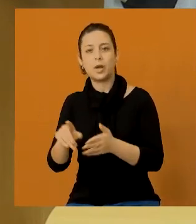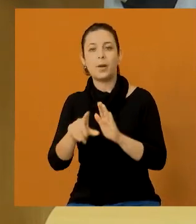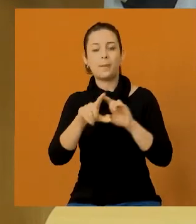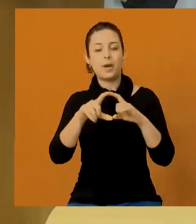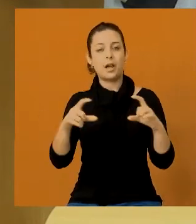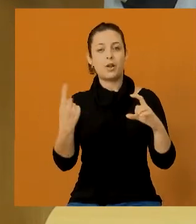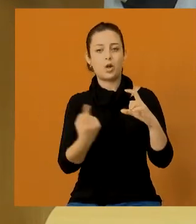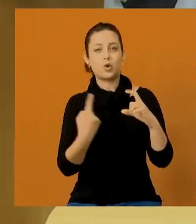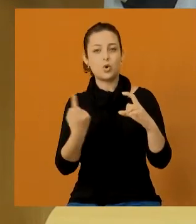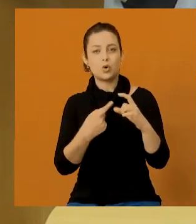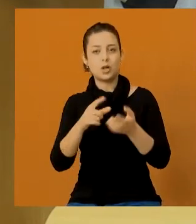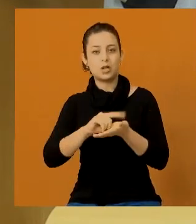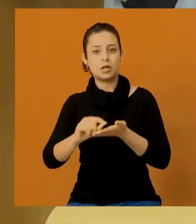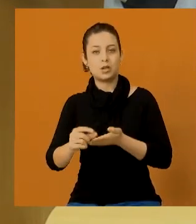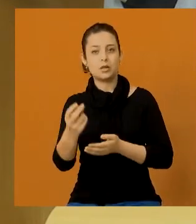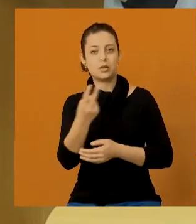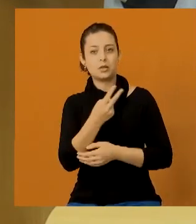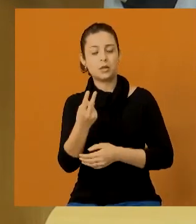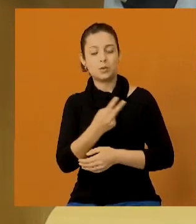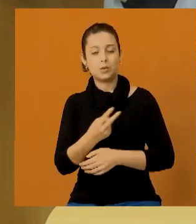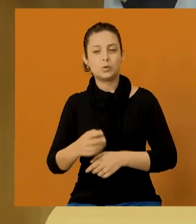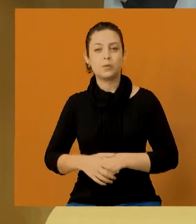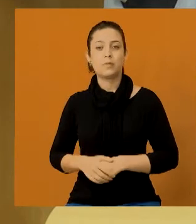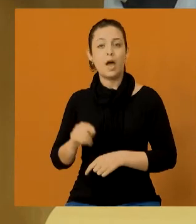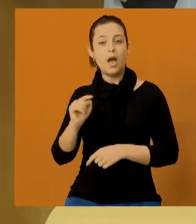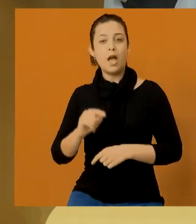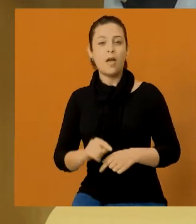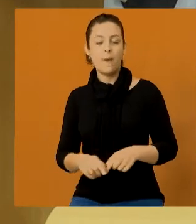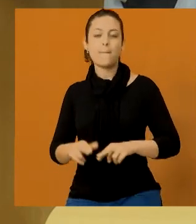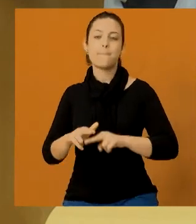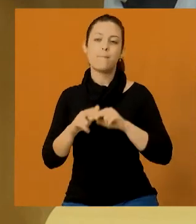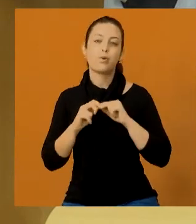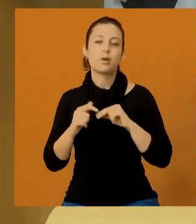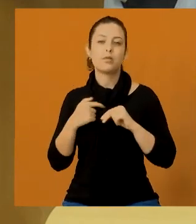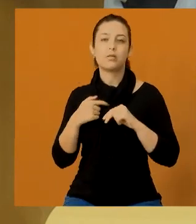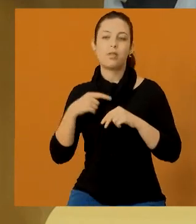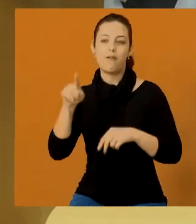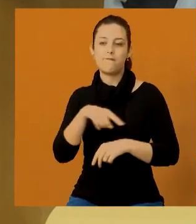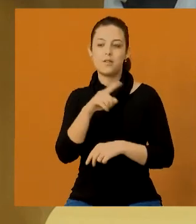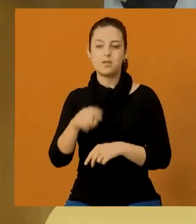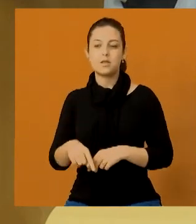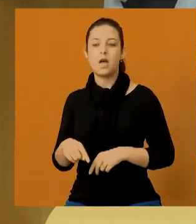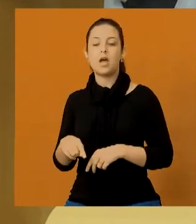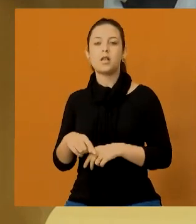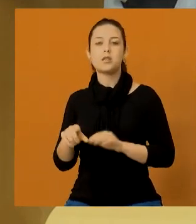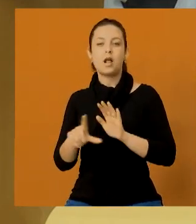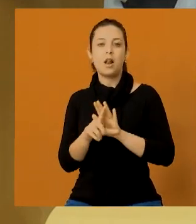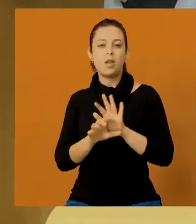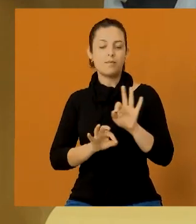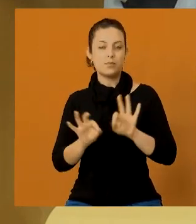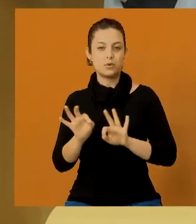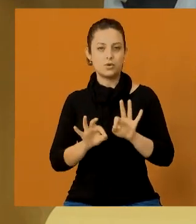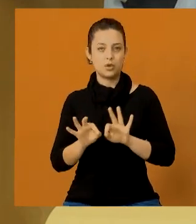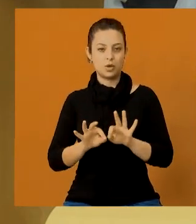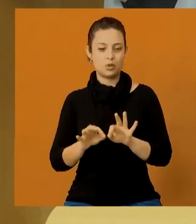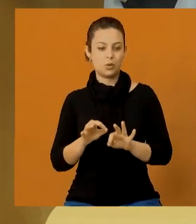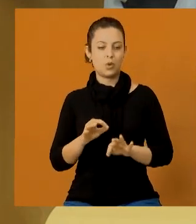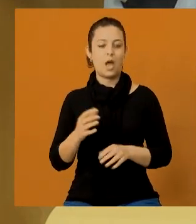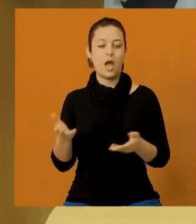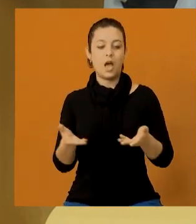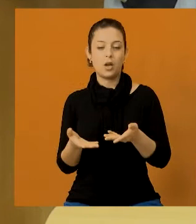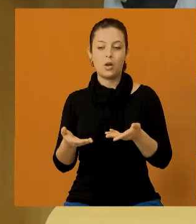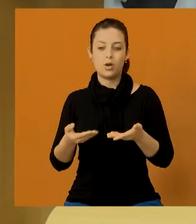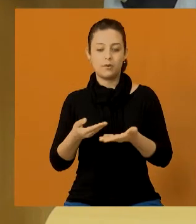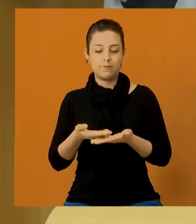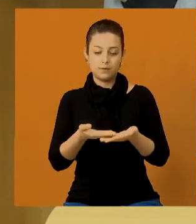parágrafo único, no artigo 2º. Essas são as razões que me levaram a vetar parcialmente o projeto de lei, as quais ora